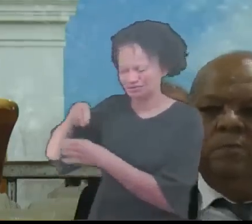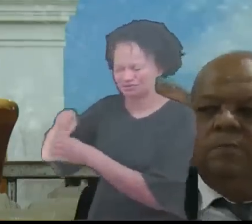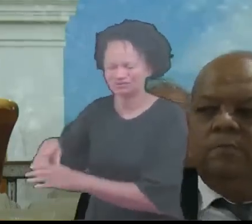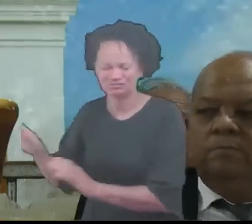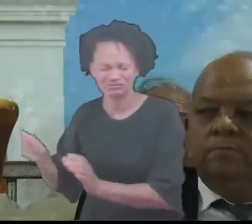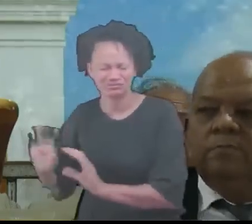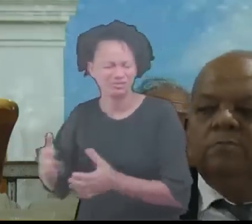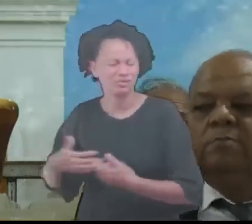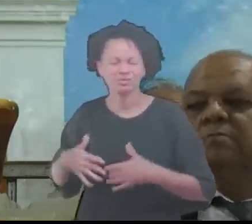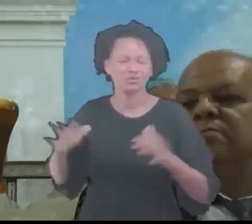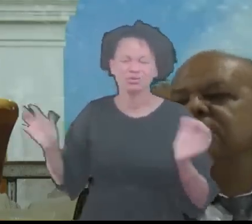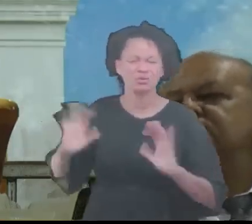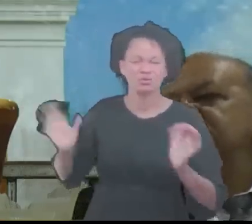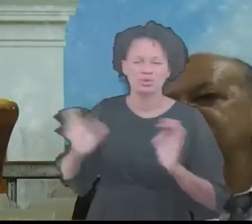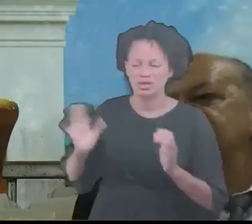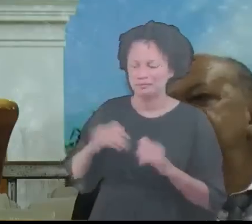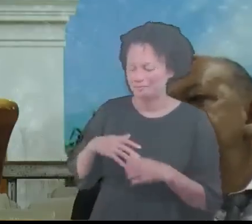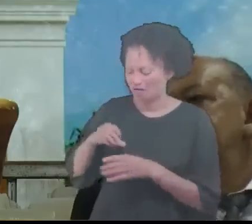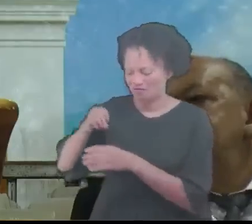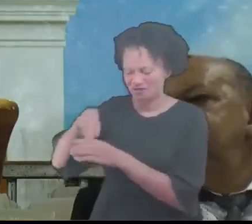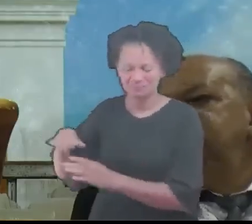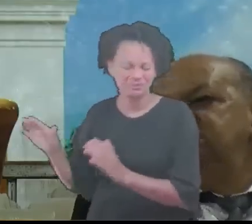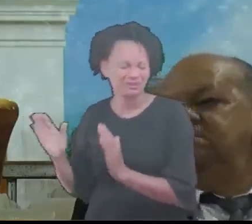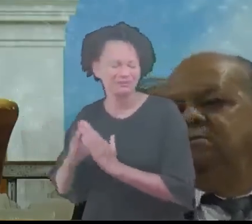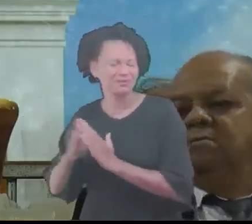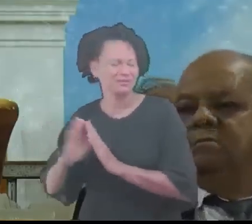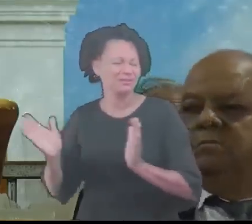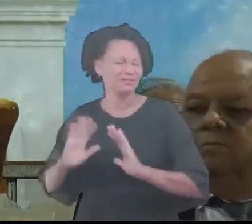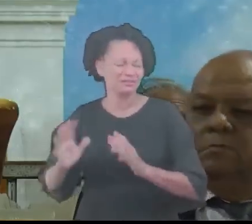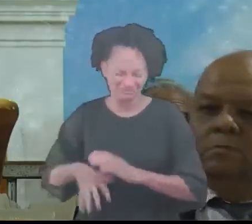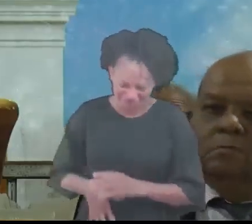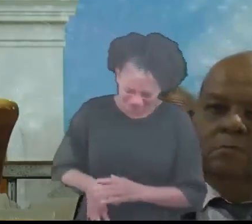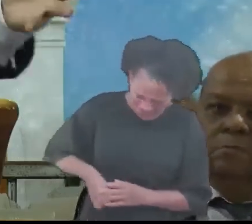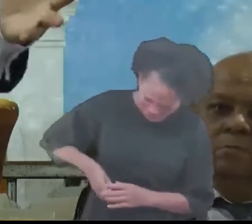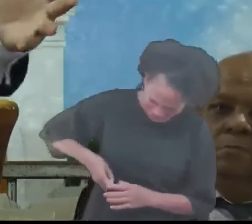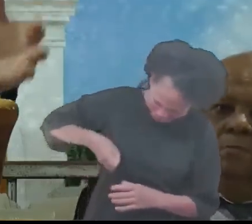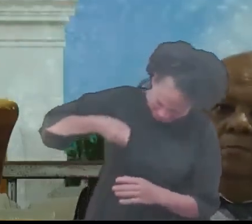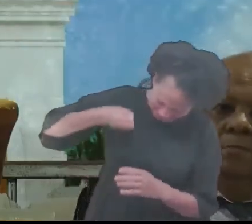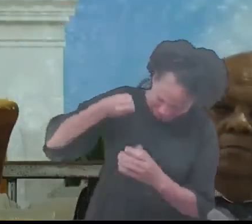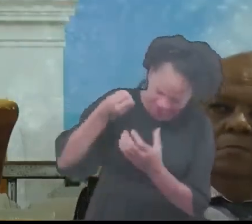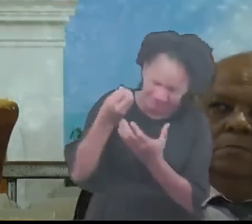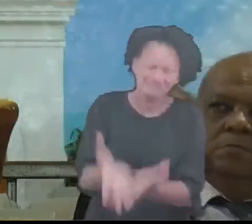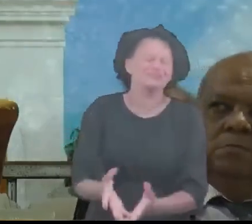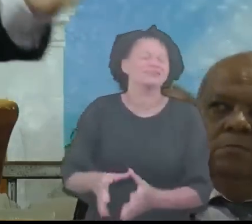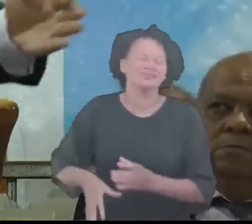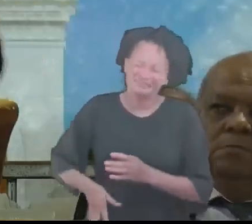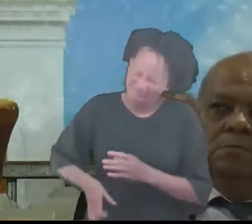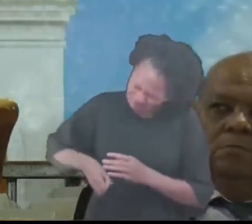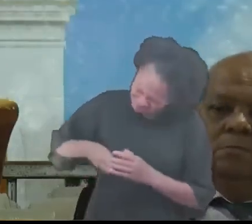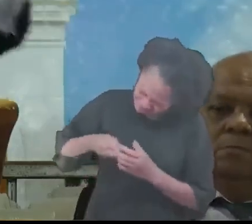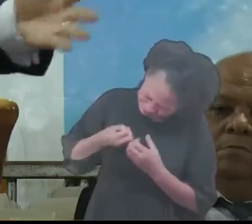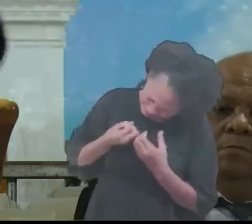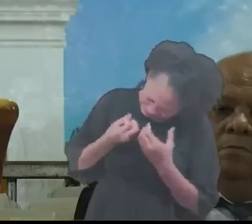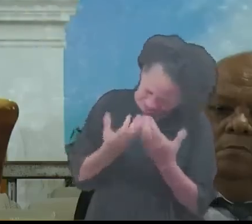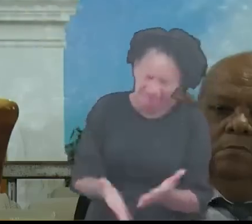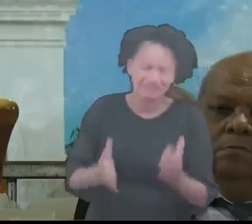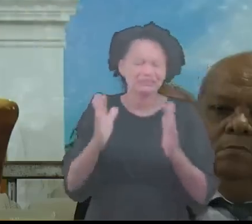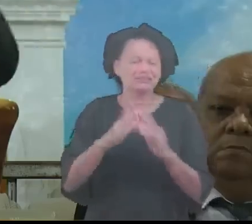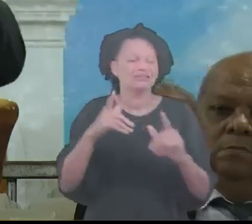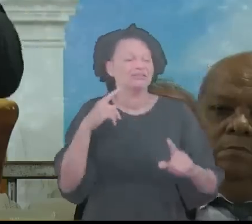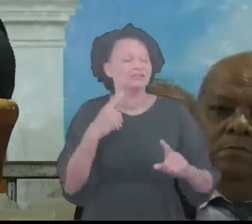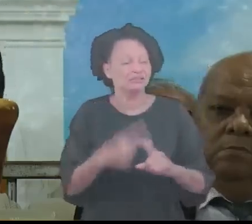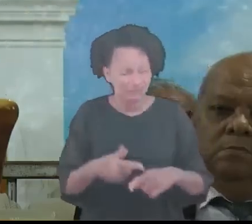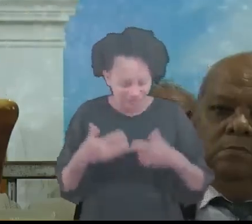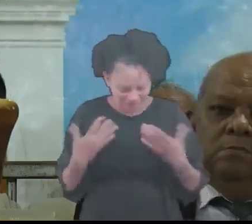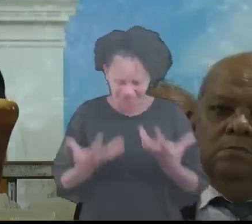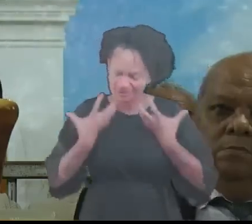Eu não quero levar a minha oferta para casa. Eu quero entregar hoje. Eu quero deixar já na igreja hoje,